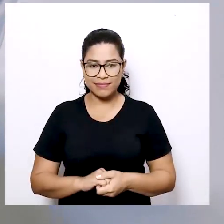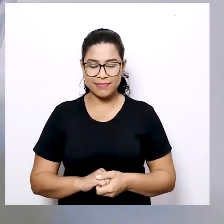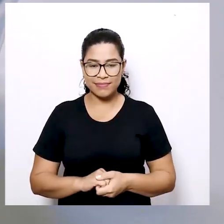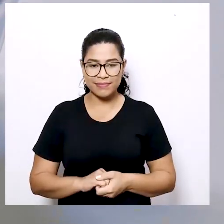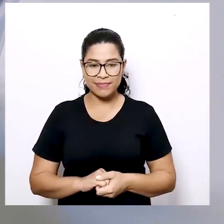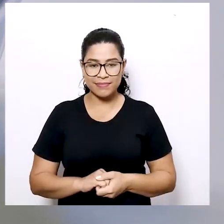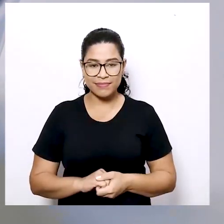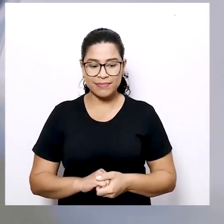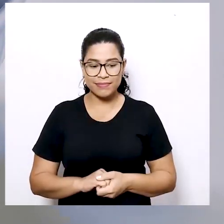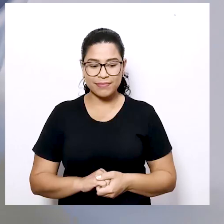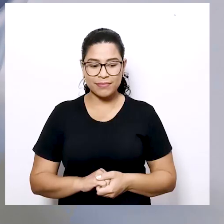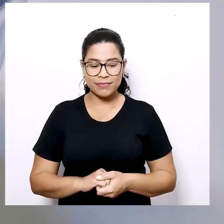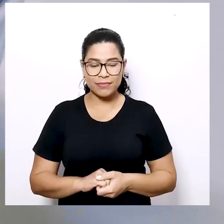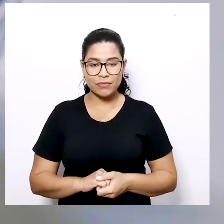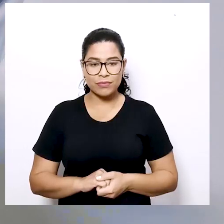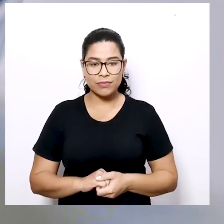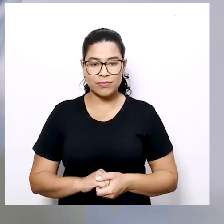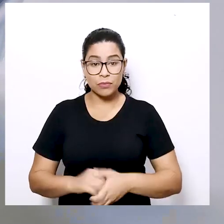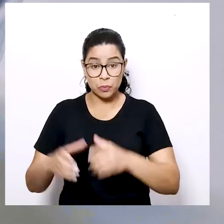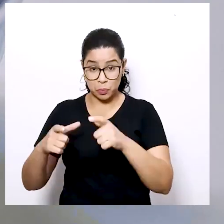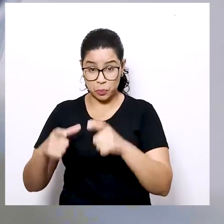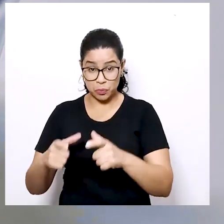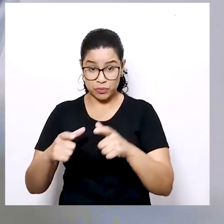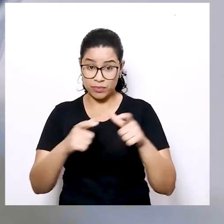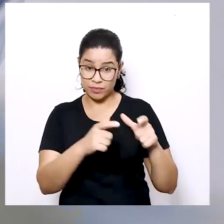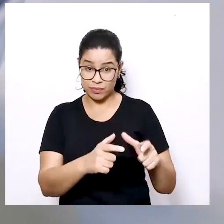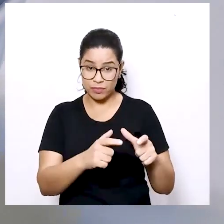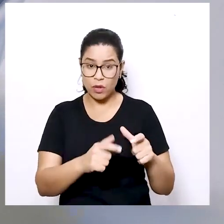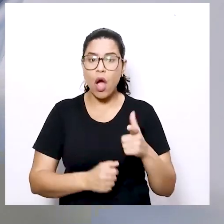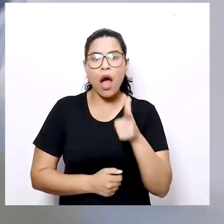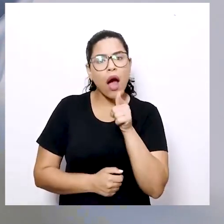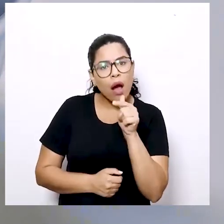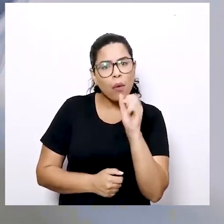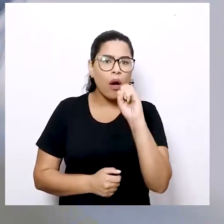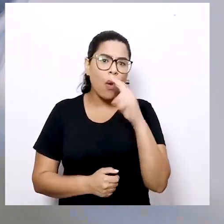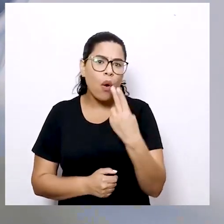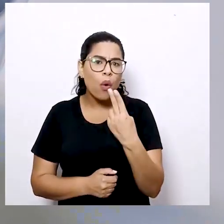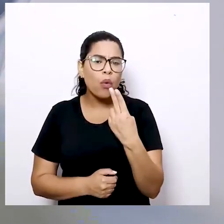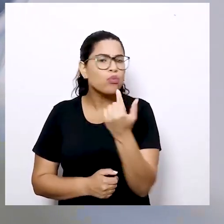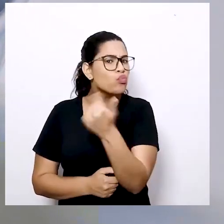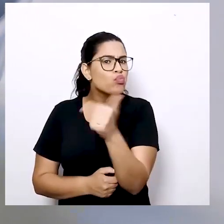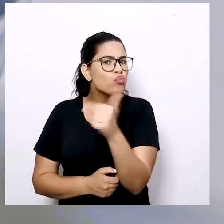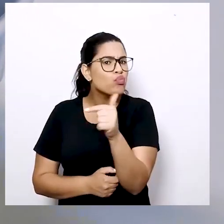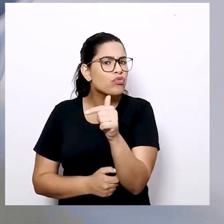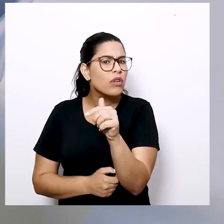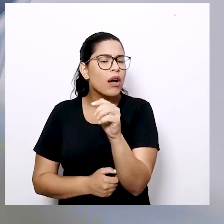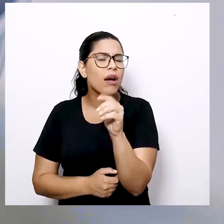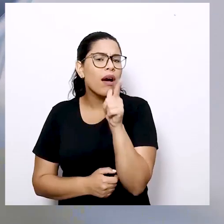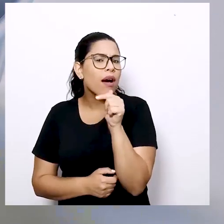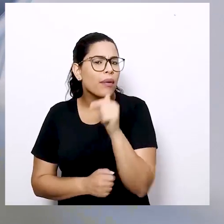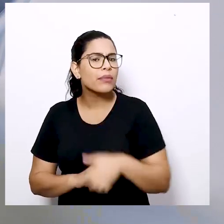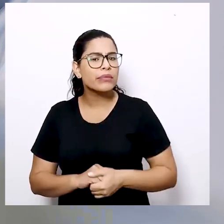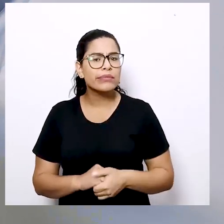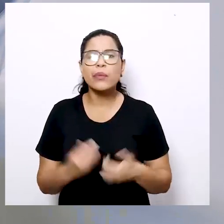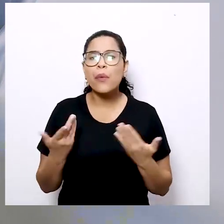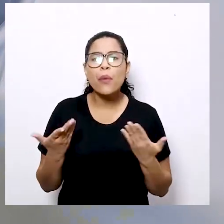e fofa? Será que foi o pote onde nós colocamos água? Ou foi o outro que não tinha